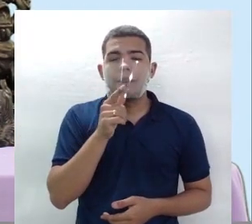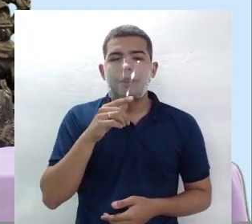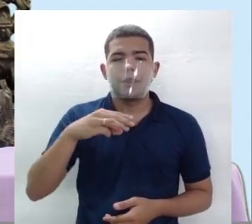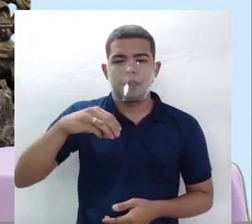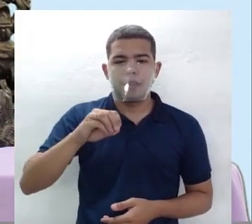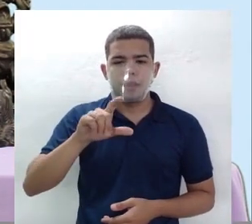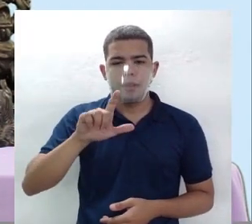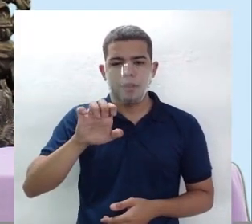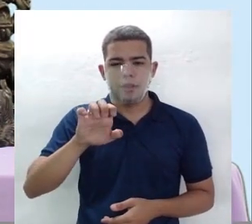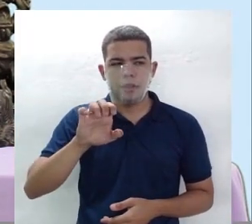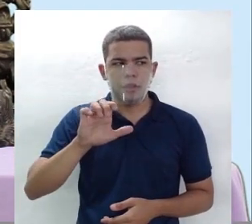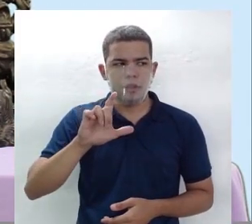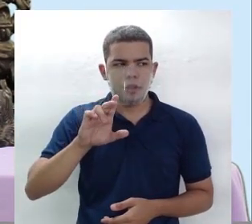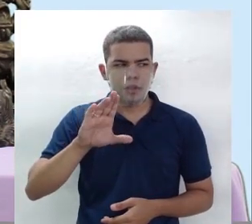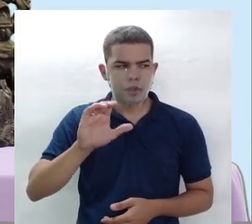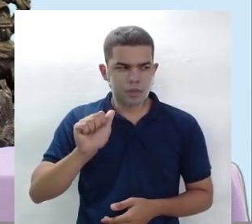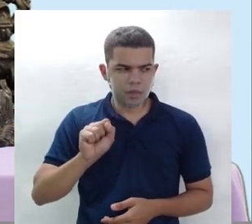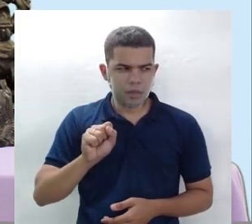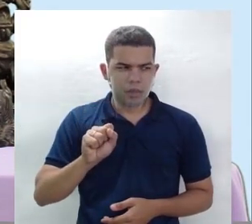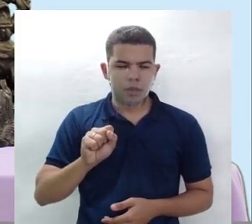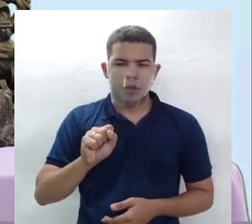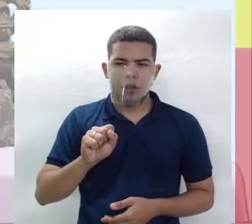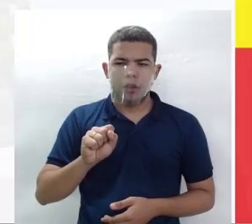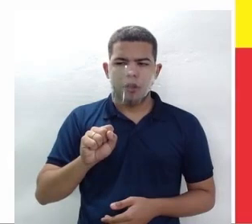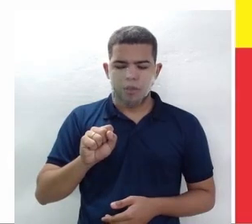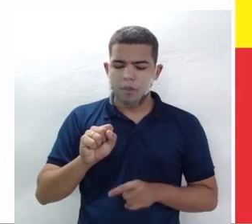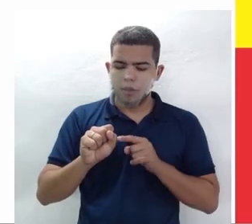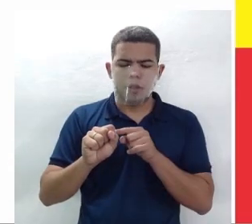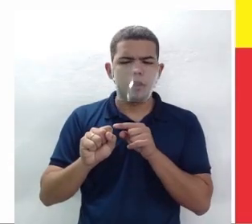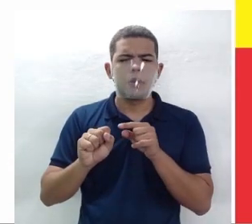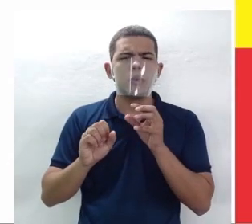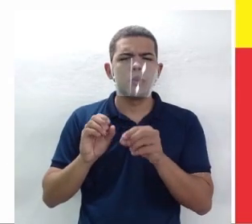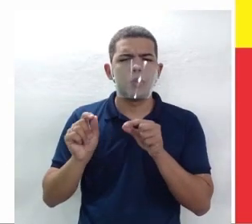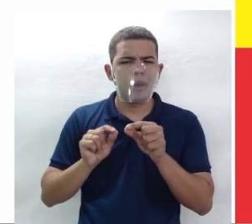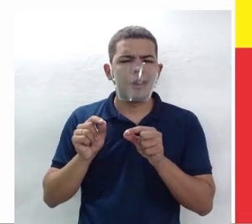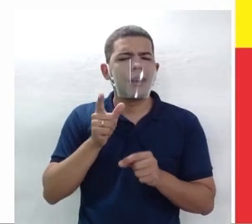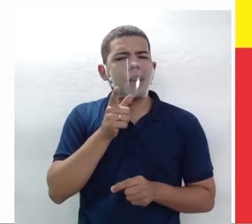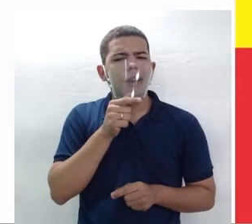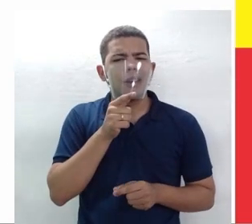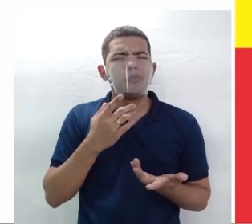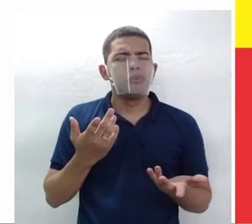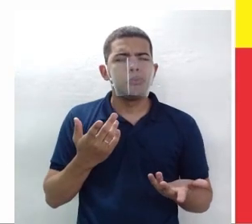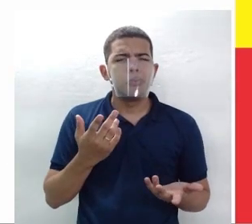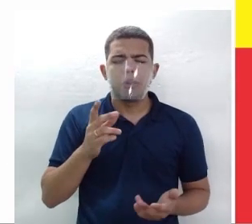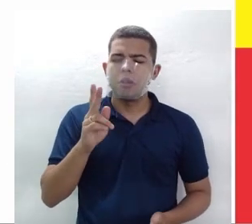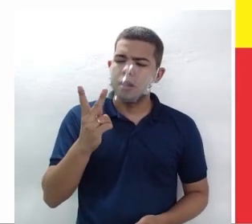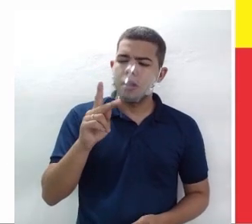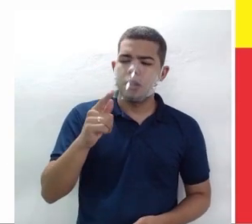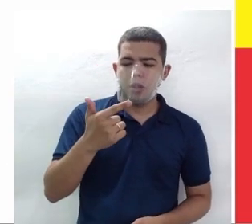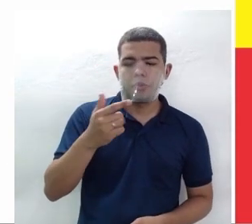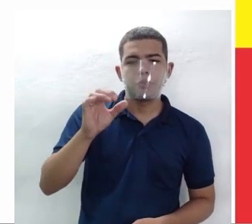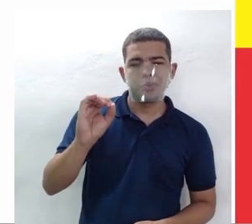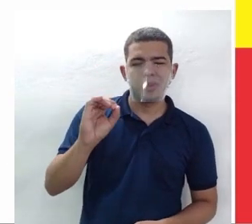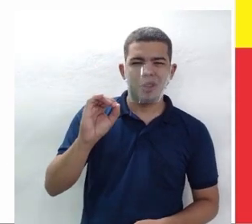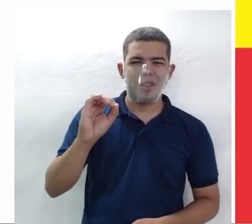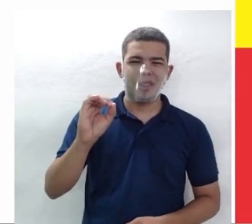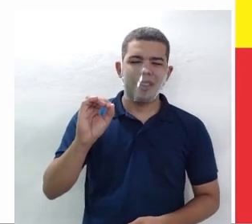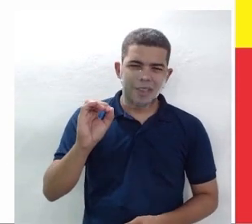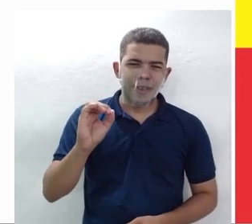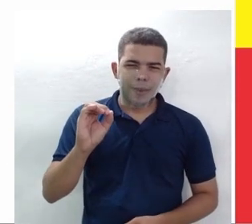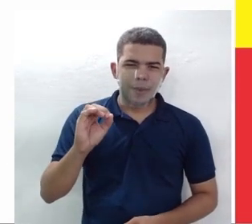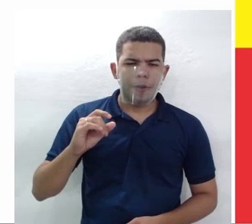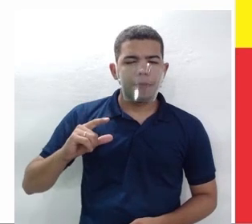aqui ó, do meu lado, né? Que é o H2O. Ou seja, a molécula da água a gente tem uma molécula